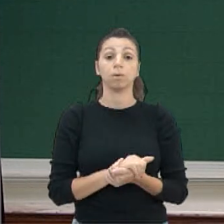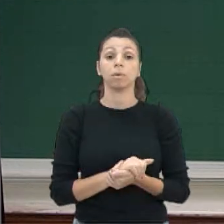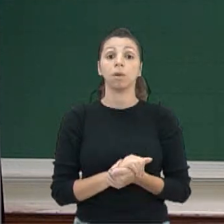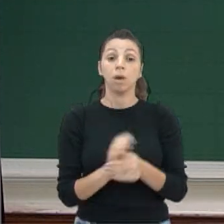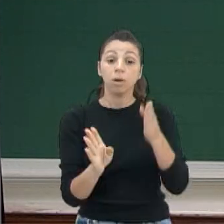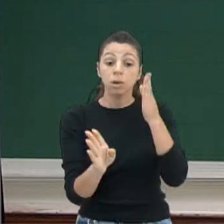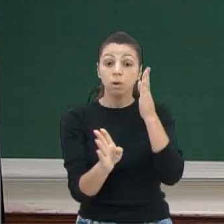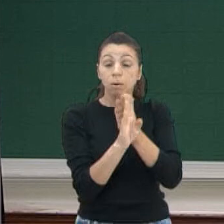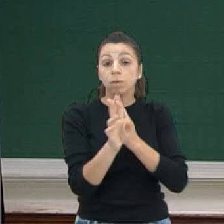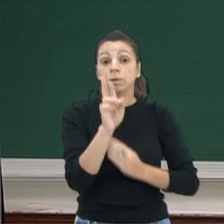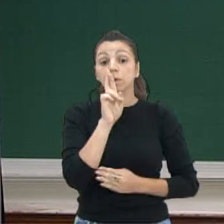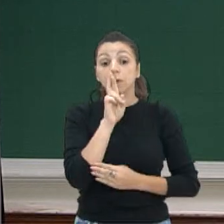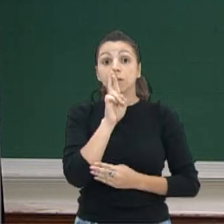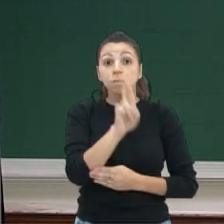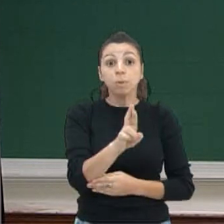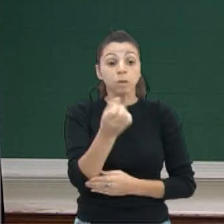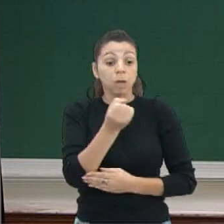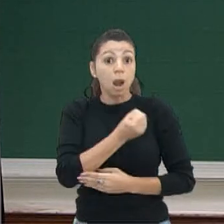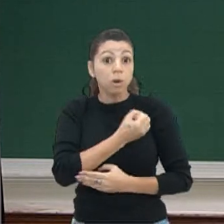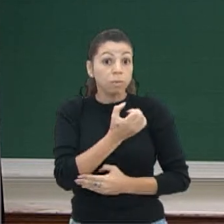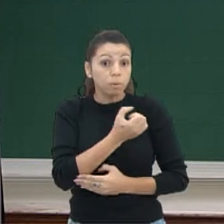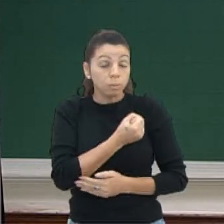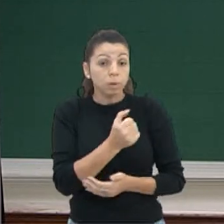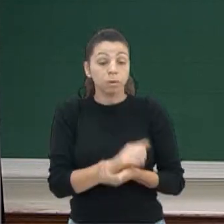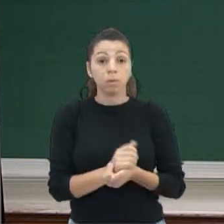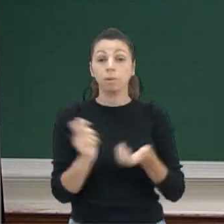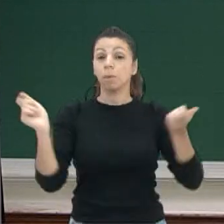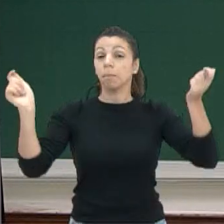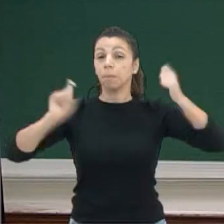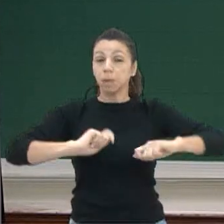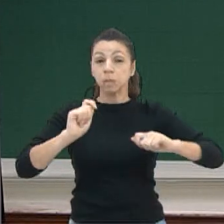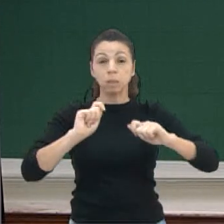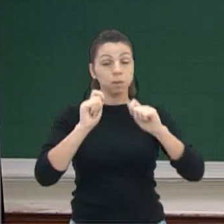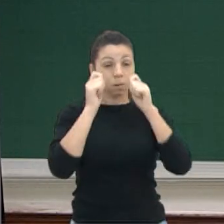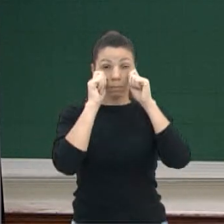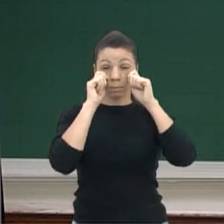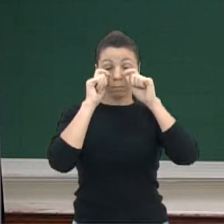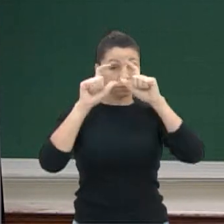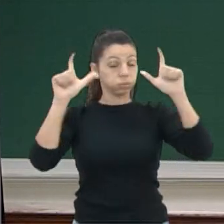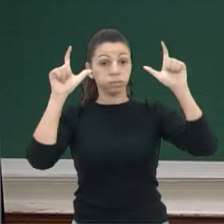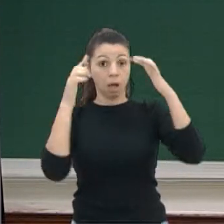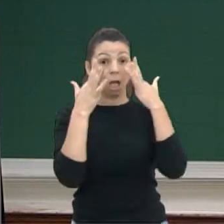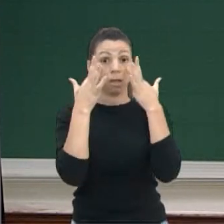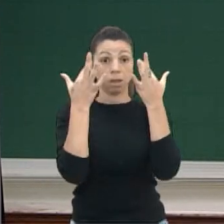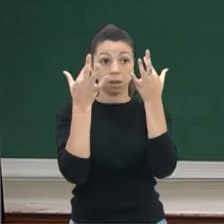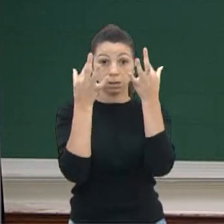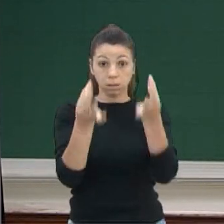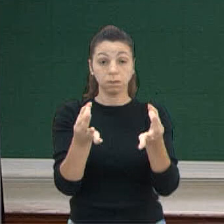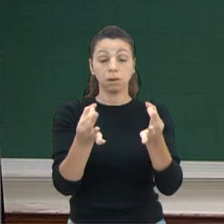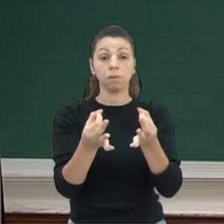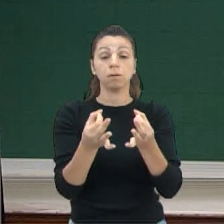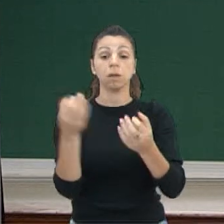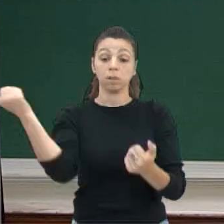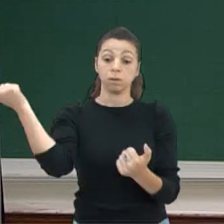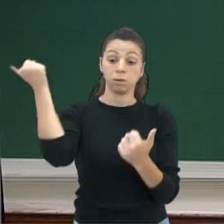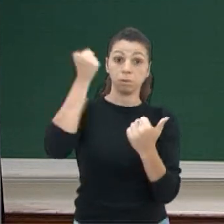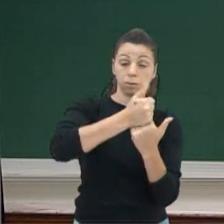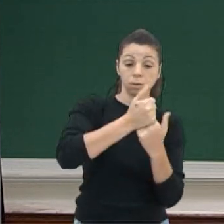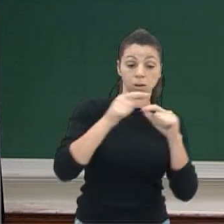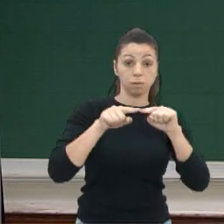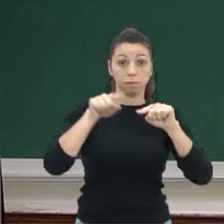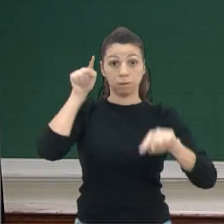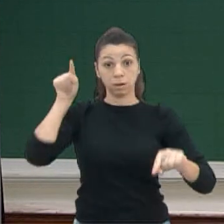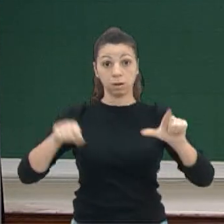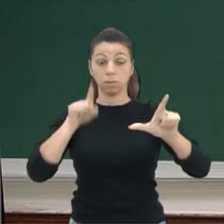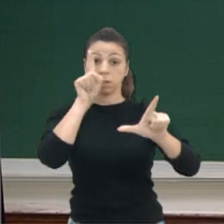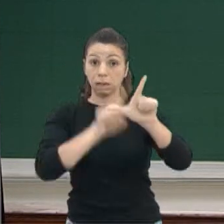ao valor numérico. Então, a gente precisa prestar bem atenção aqui, que quando substituímos as variáveis